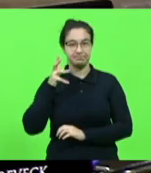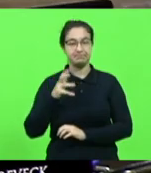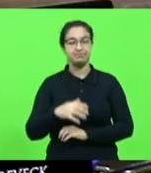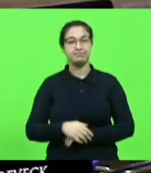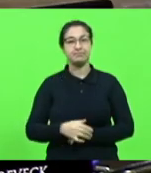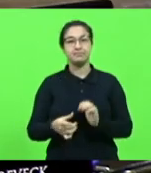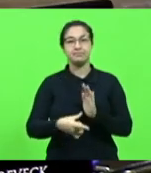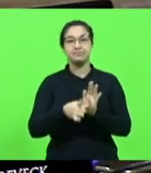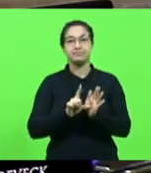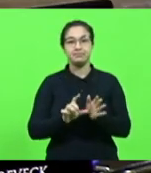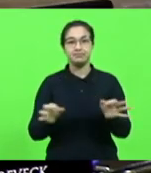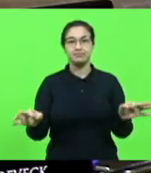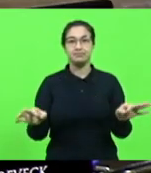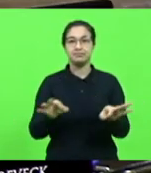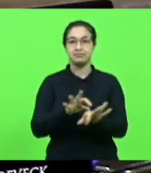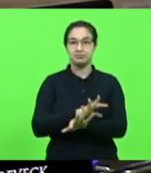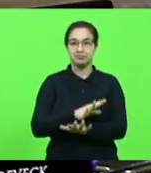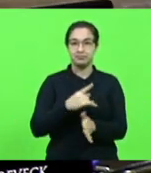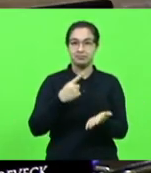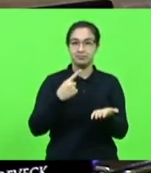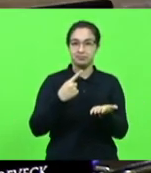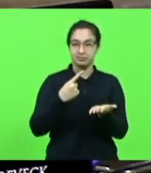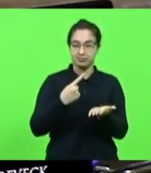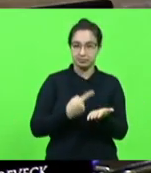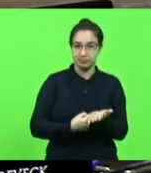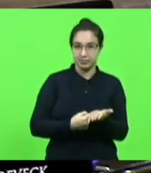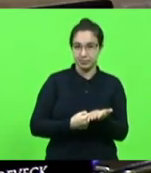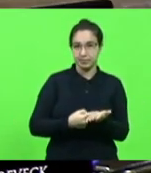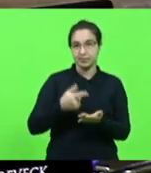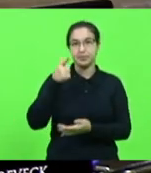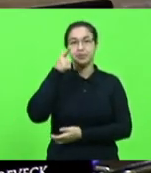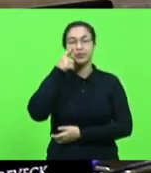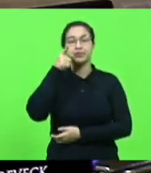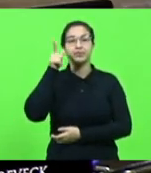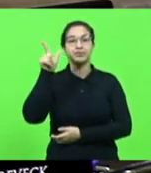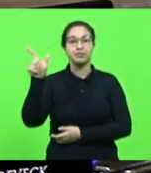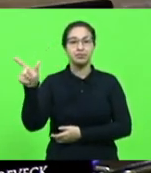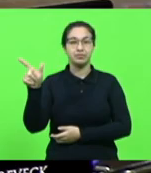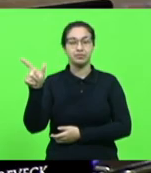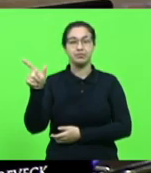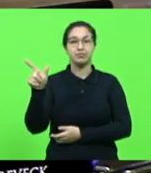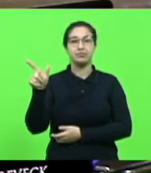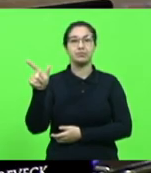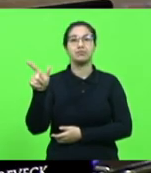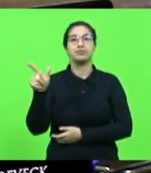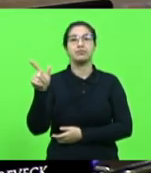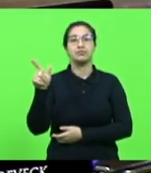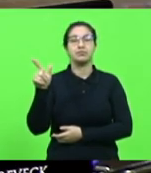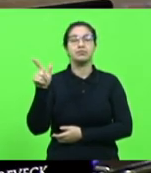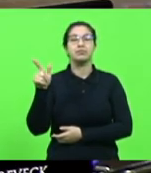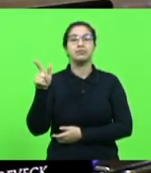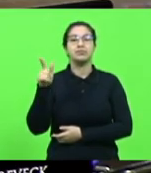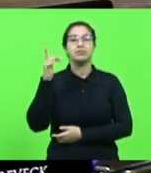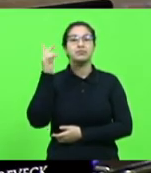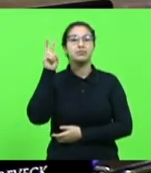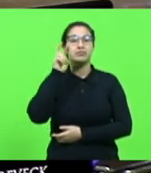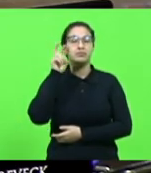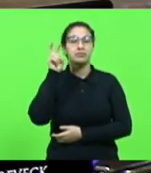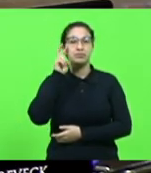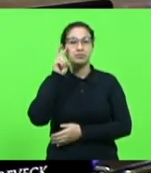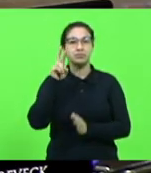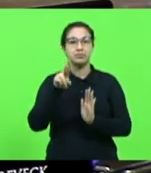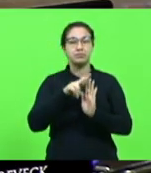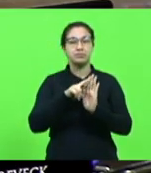havendo, o senhor presidente, antes de encerrar a sessão, convocou outra ordinária para quinta-feira no